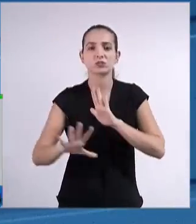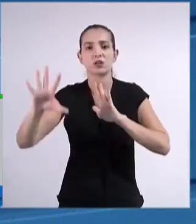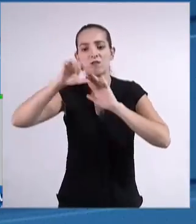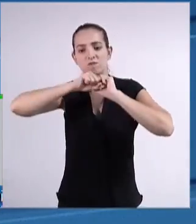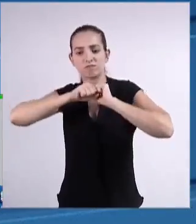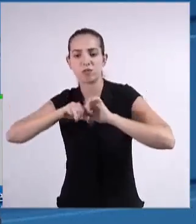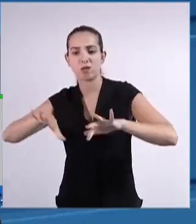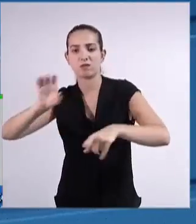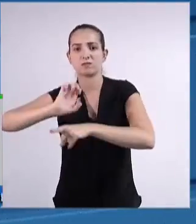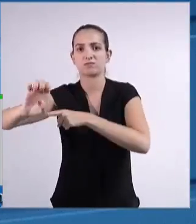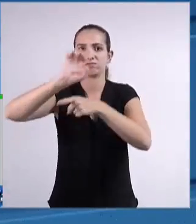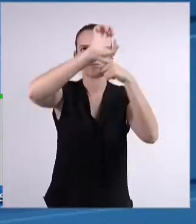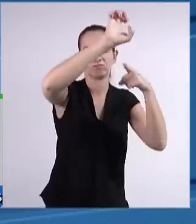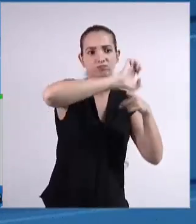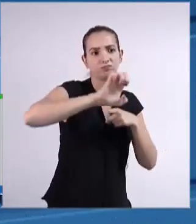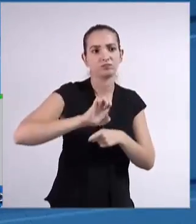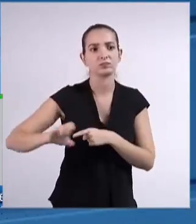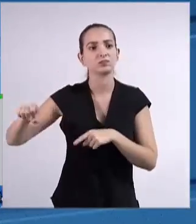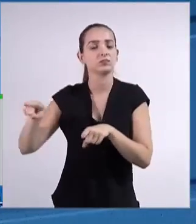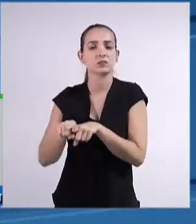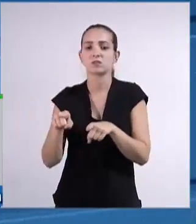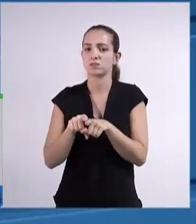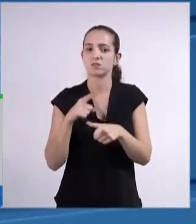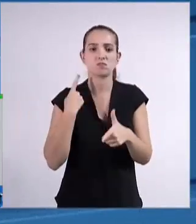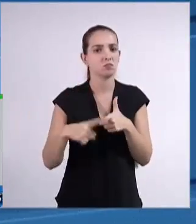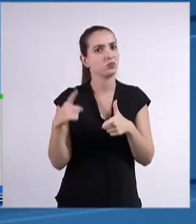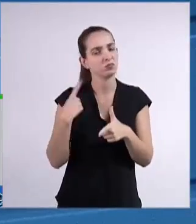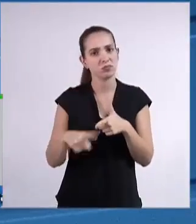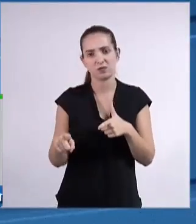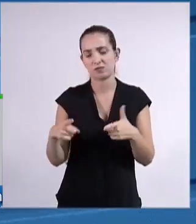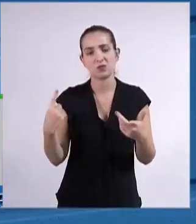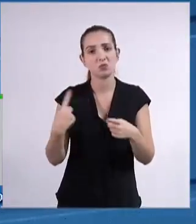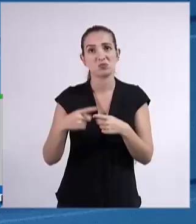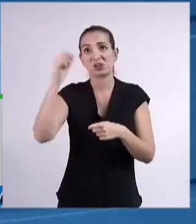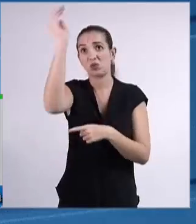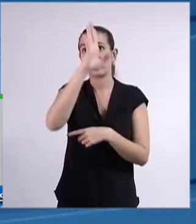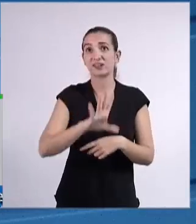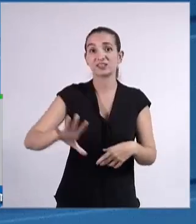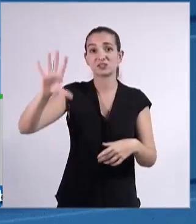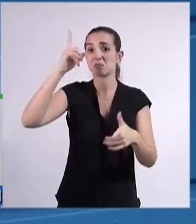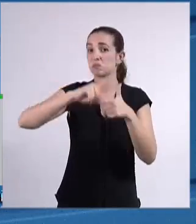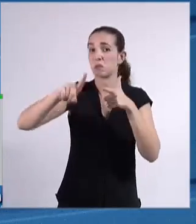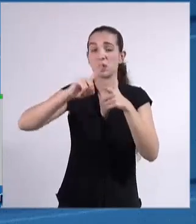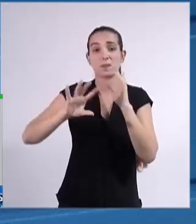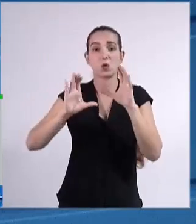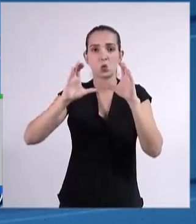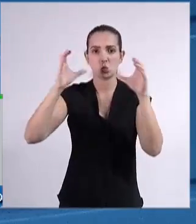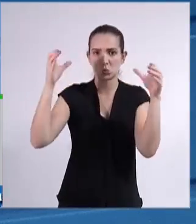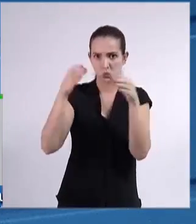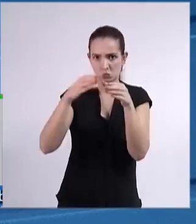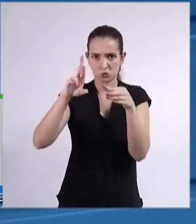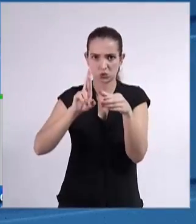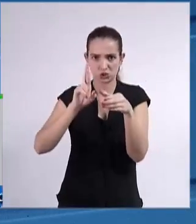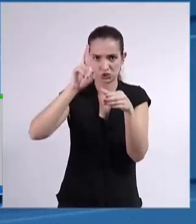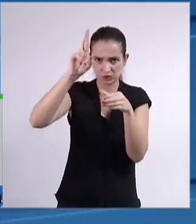os estados, e o que está ocorrendo com os clubes é reflexo dessa desorganização. Então, esse é um assunto realmente muito sério. O problema de